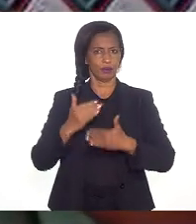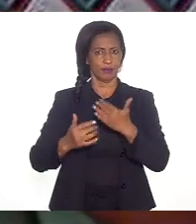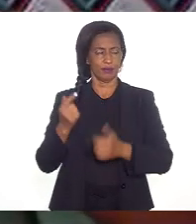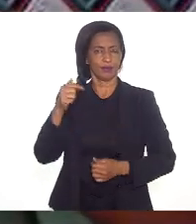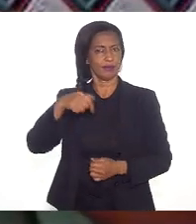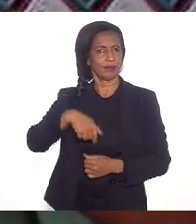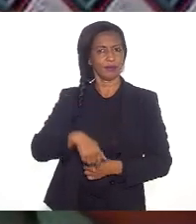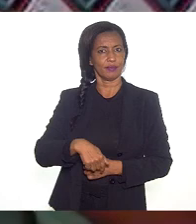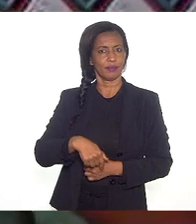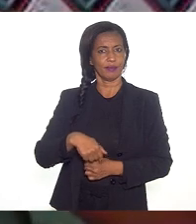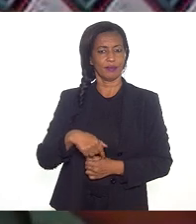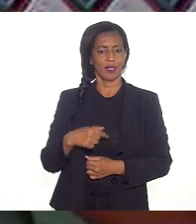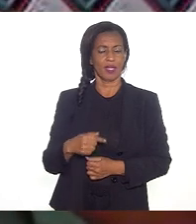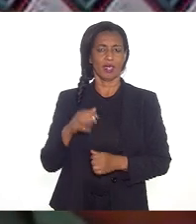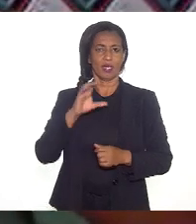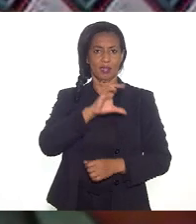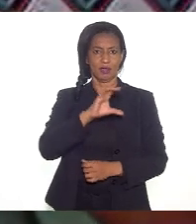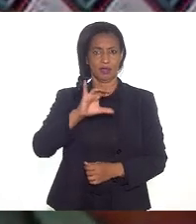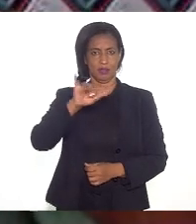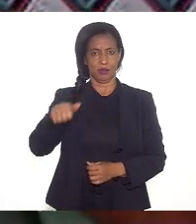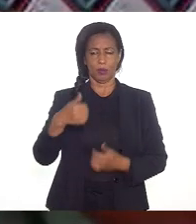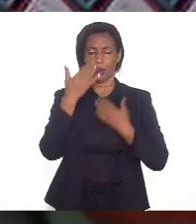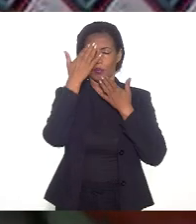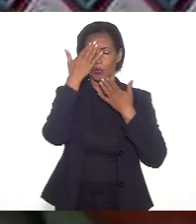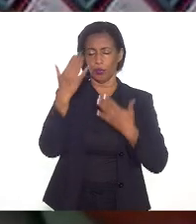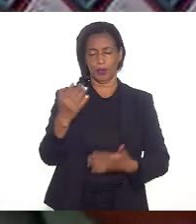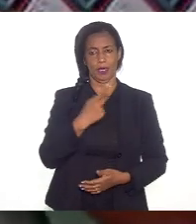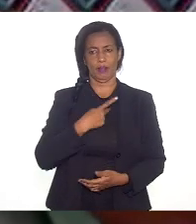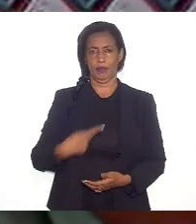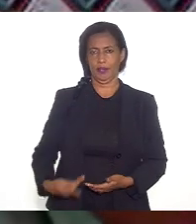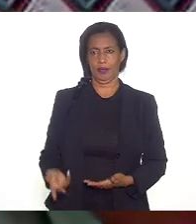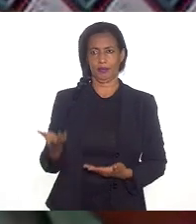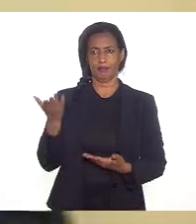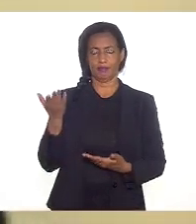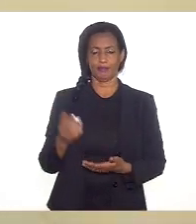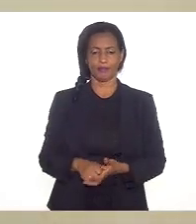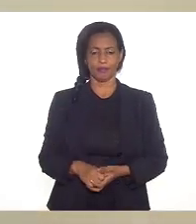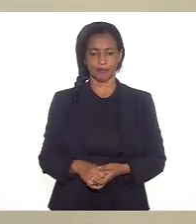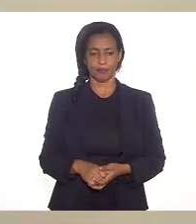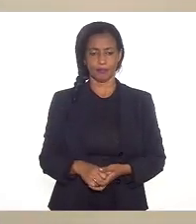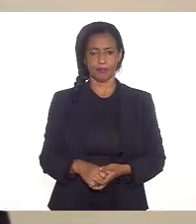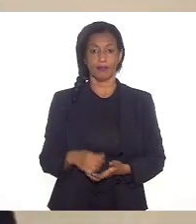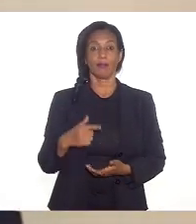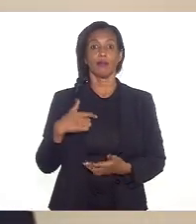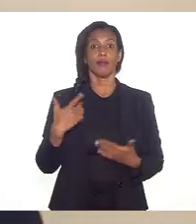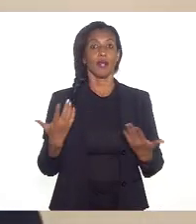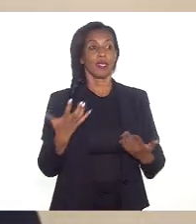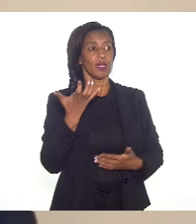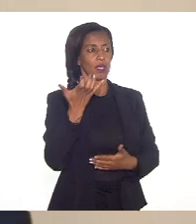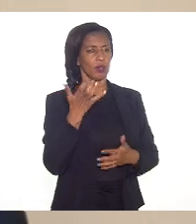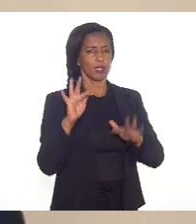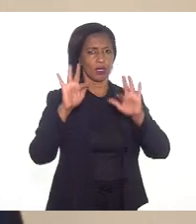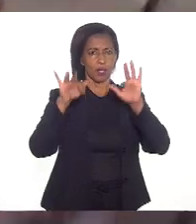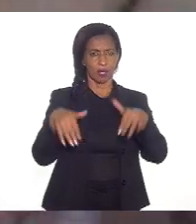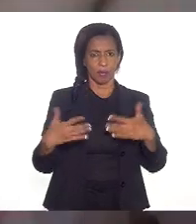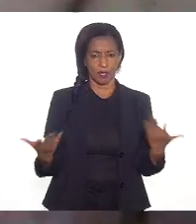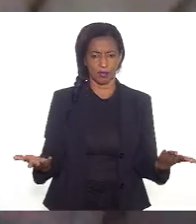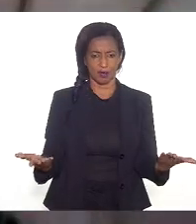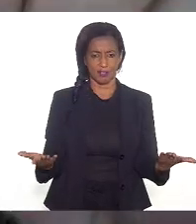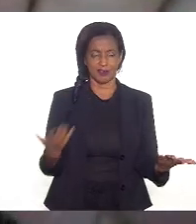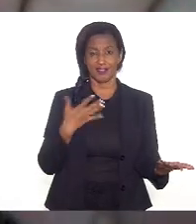aqui no âmbito da CCJ. Muito obrigada, presidente. Eu queria terminar, então, não sei se...